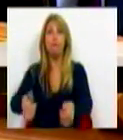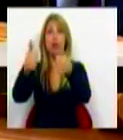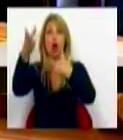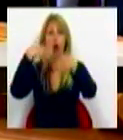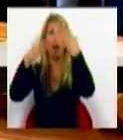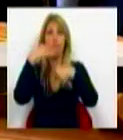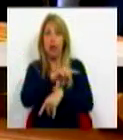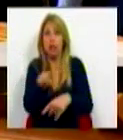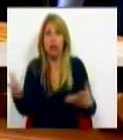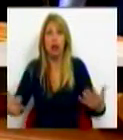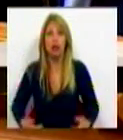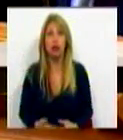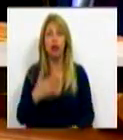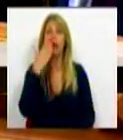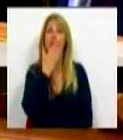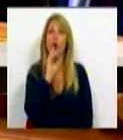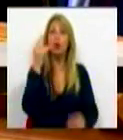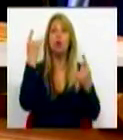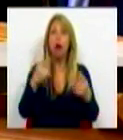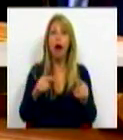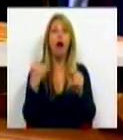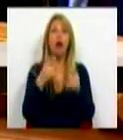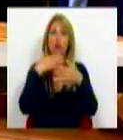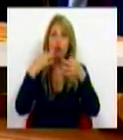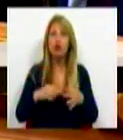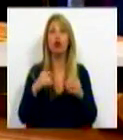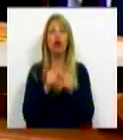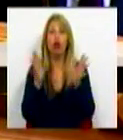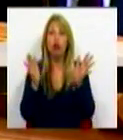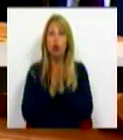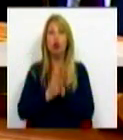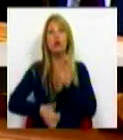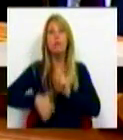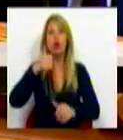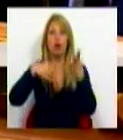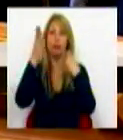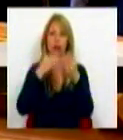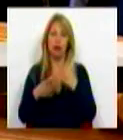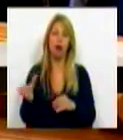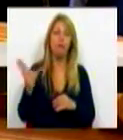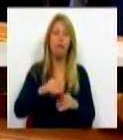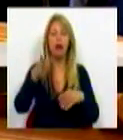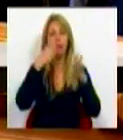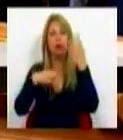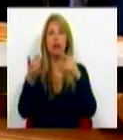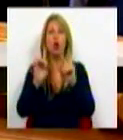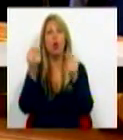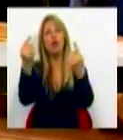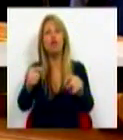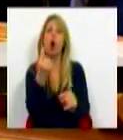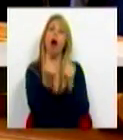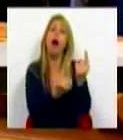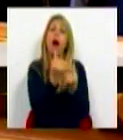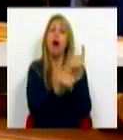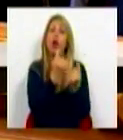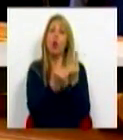é para que os alunos tenham todos melhor aprendizagem, mais aprendizagem e não para que alguns usufruam